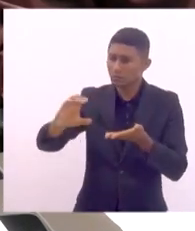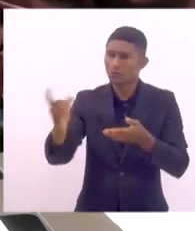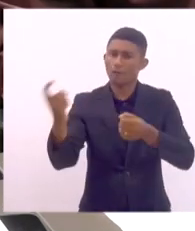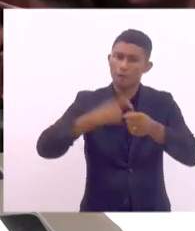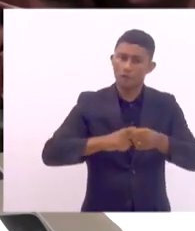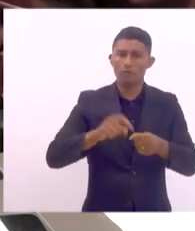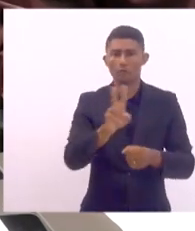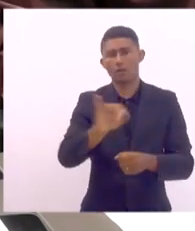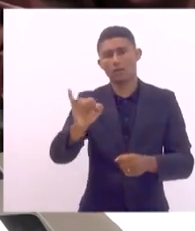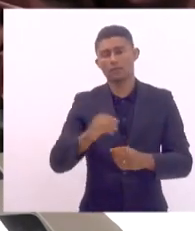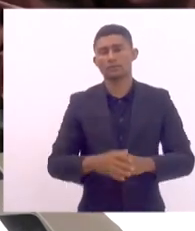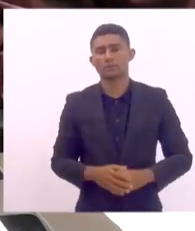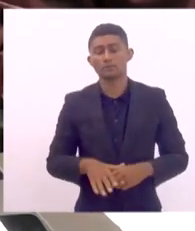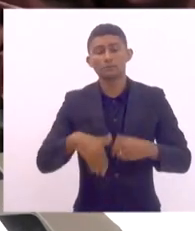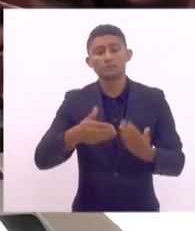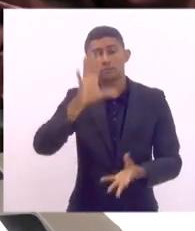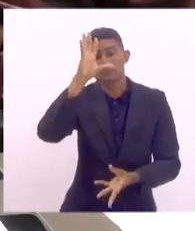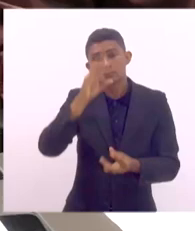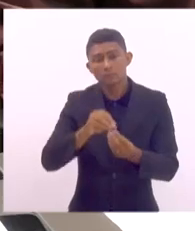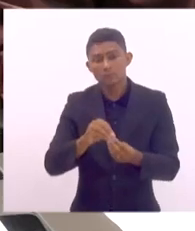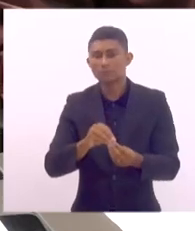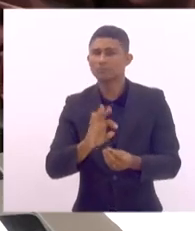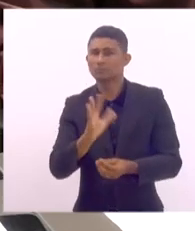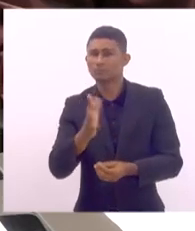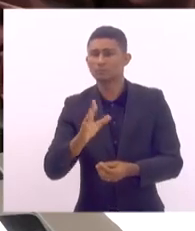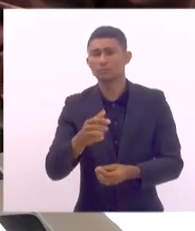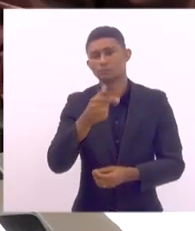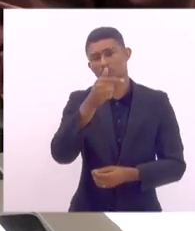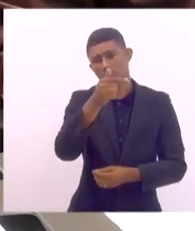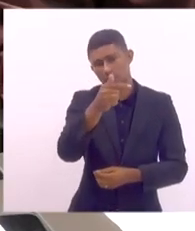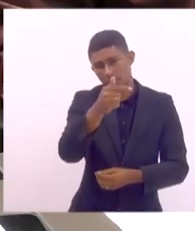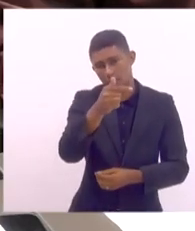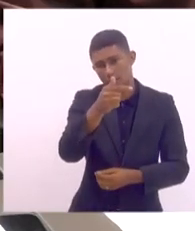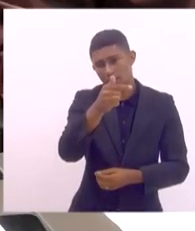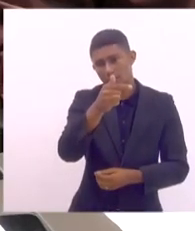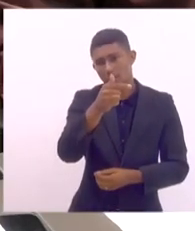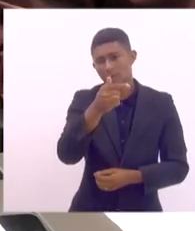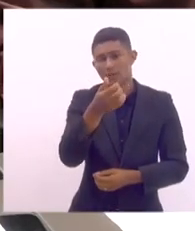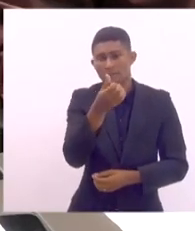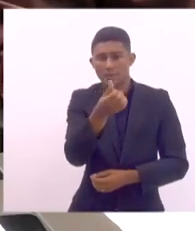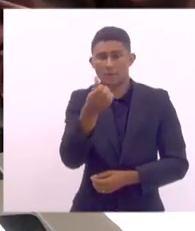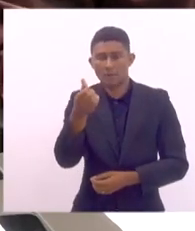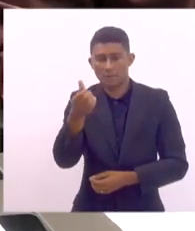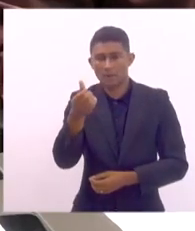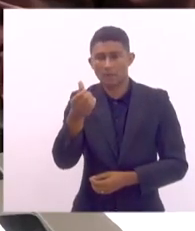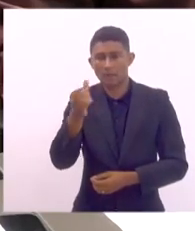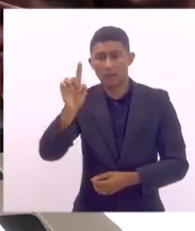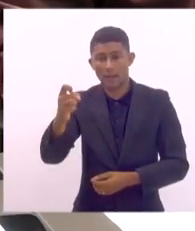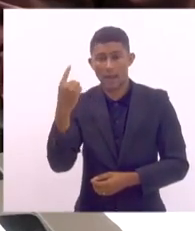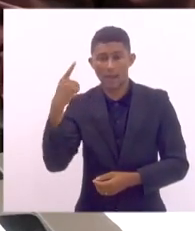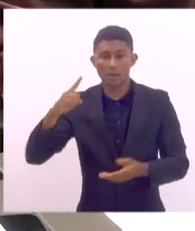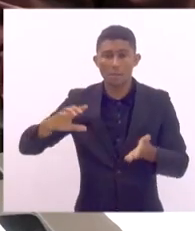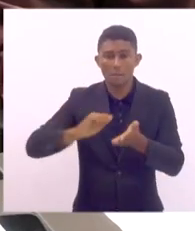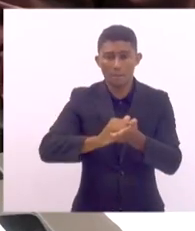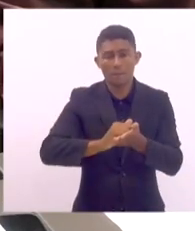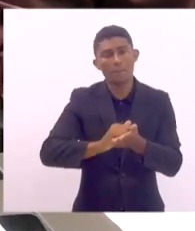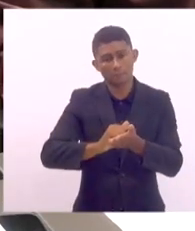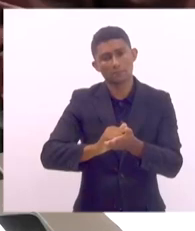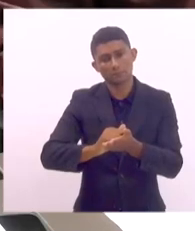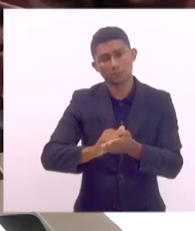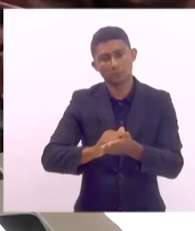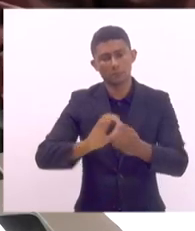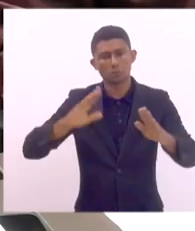conclusão que poderia ter 766 ex-participantes que adeririam. E